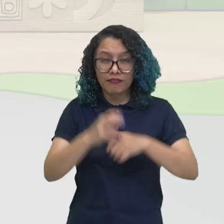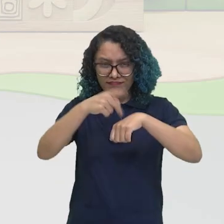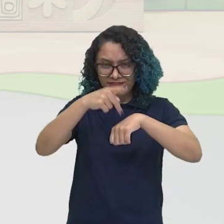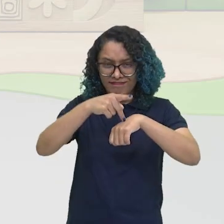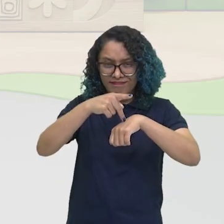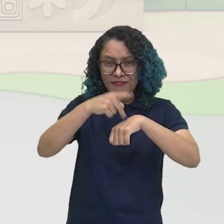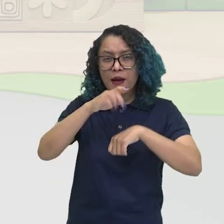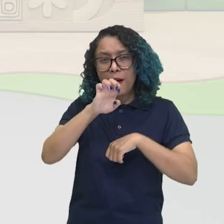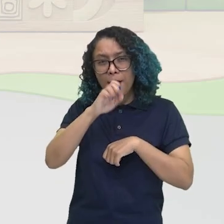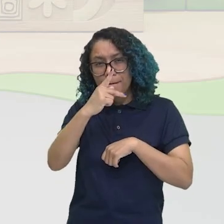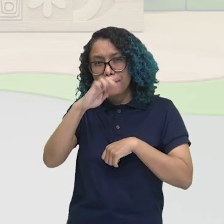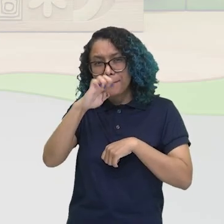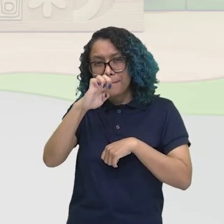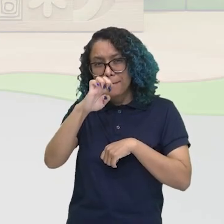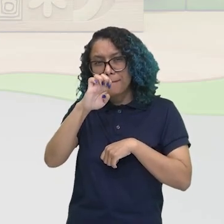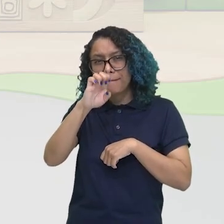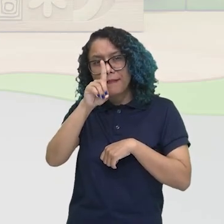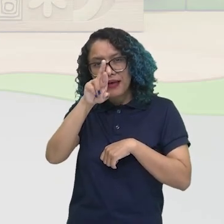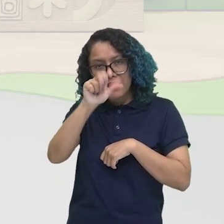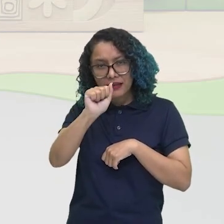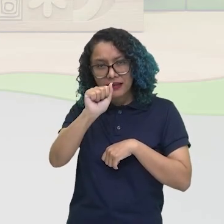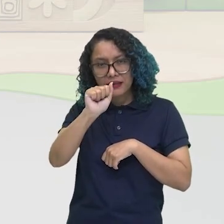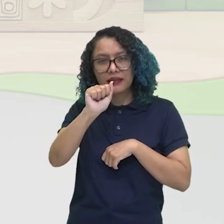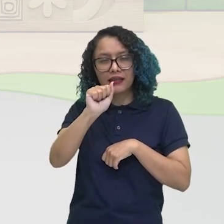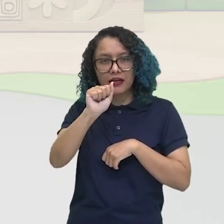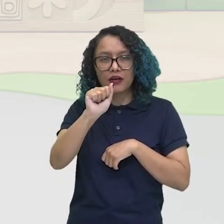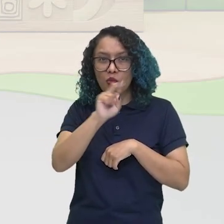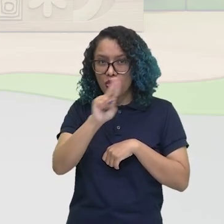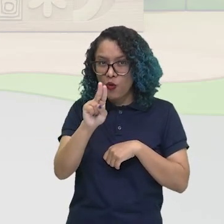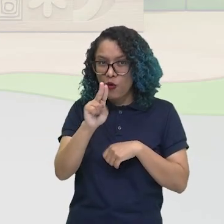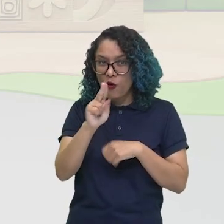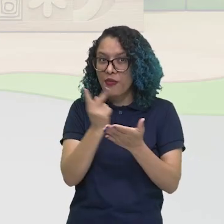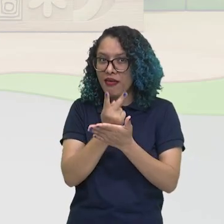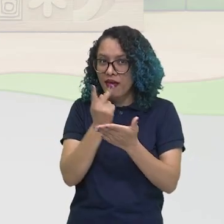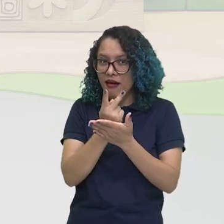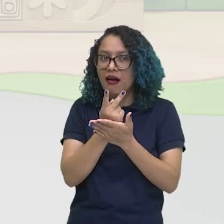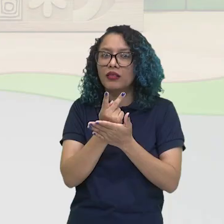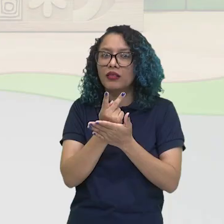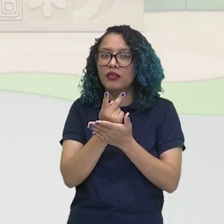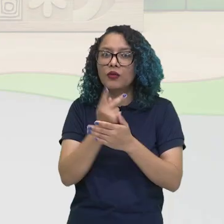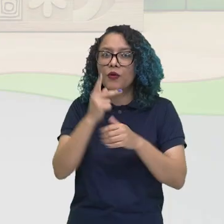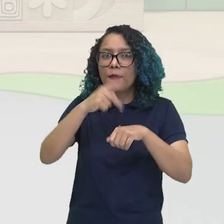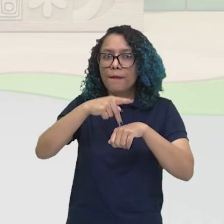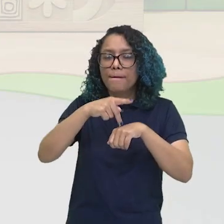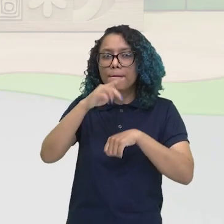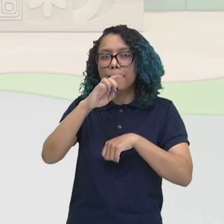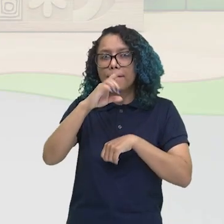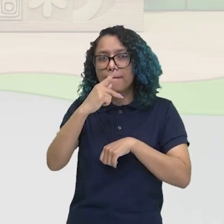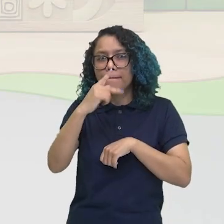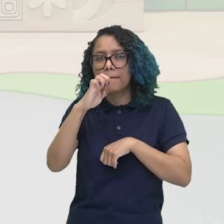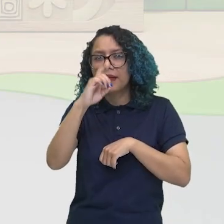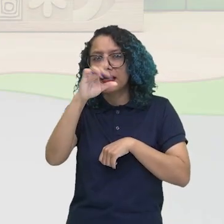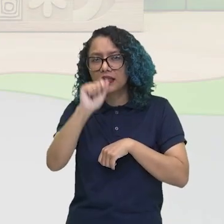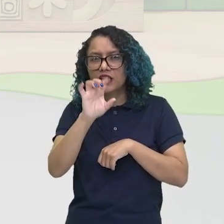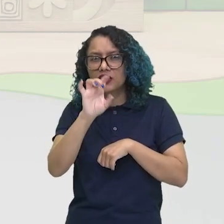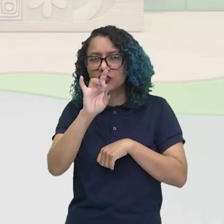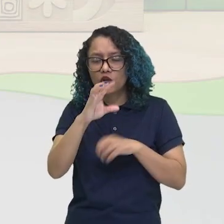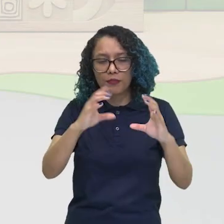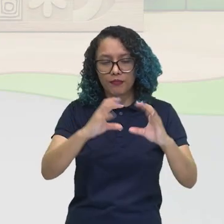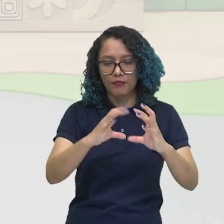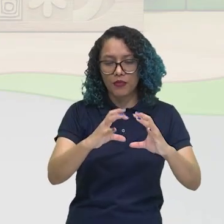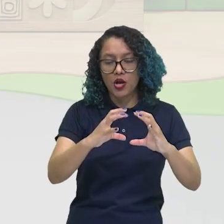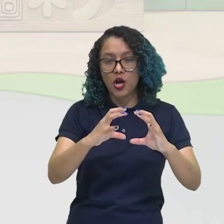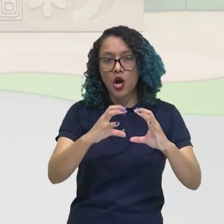o que a gente chama erroneamente de pedra, na verdade é um fragmento de uma